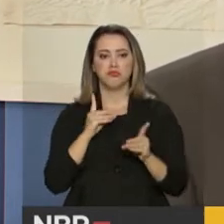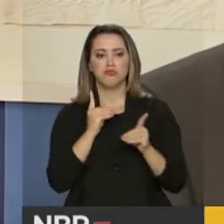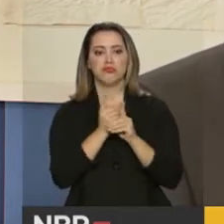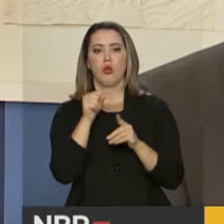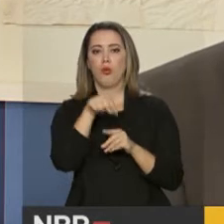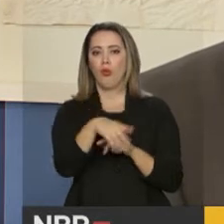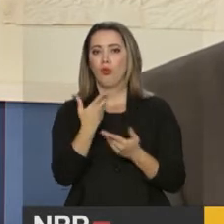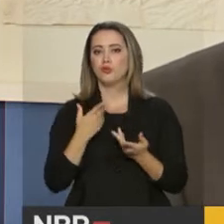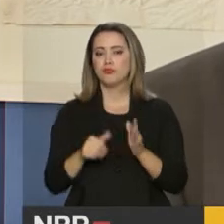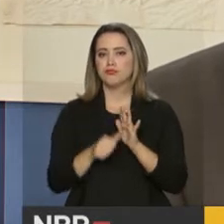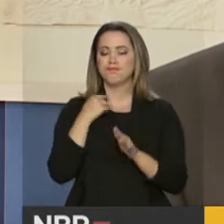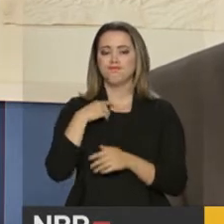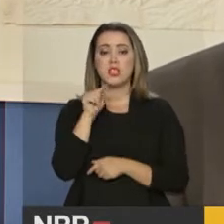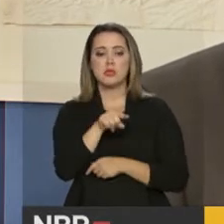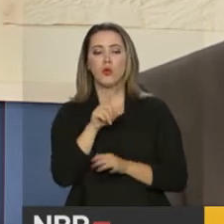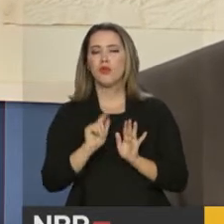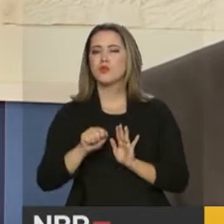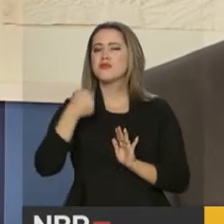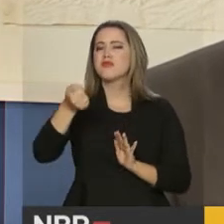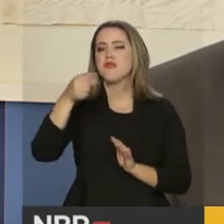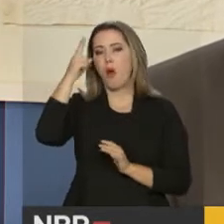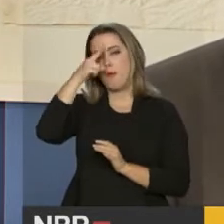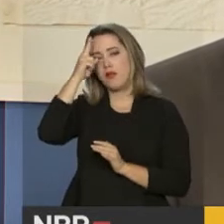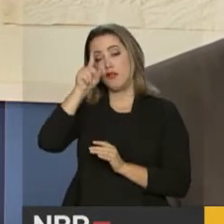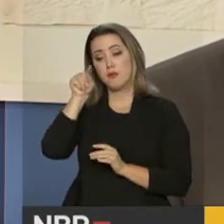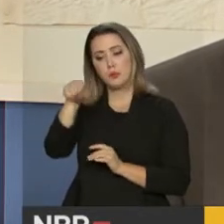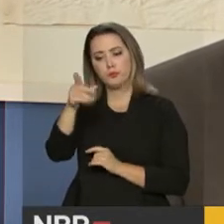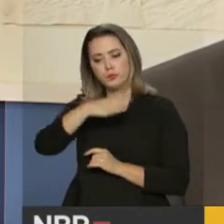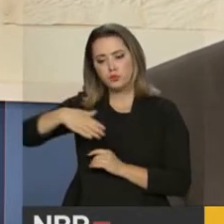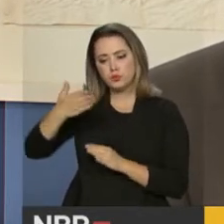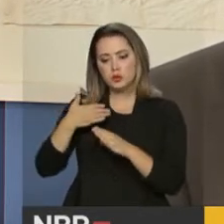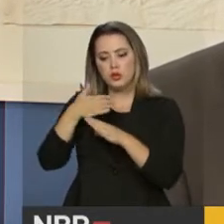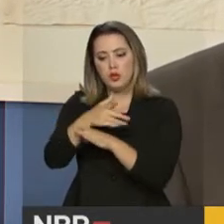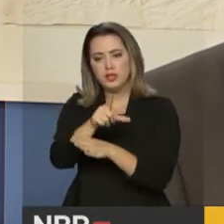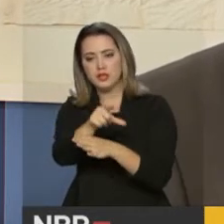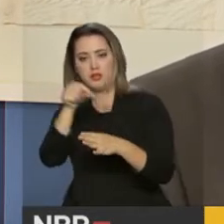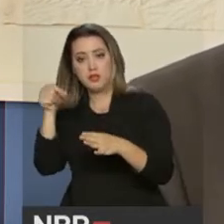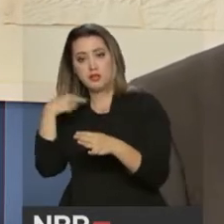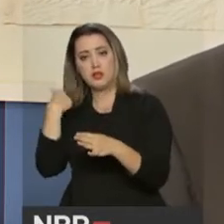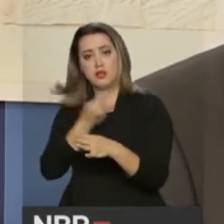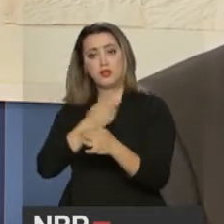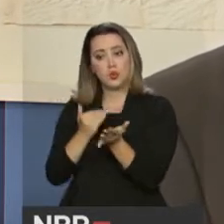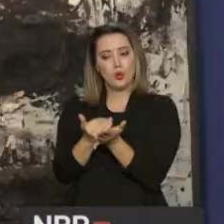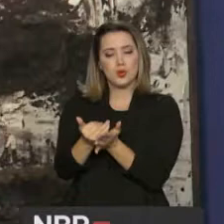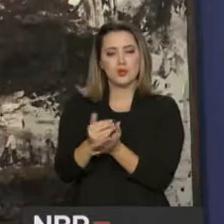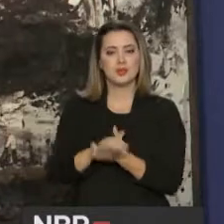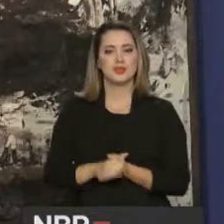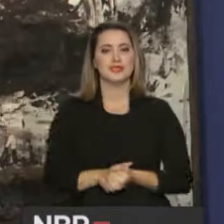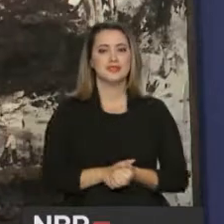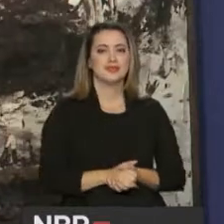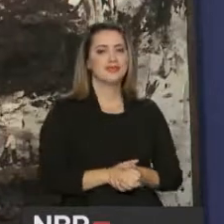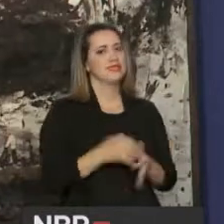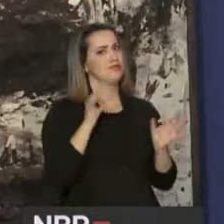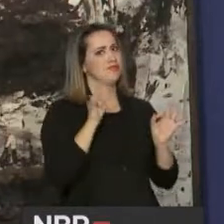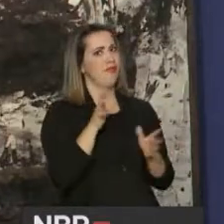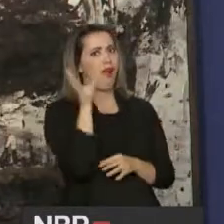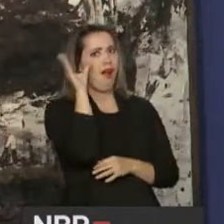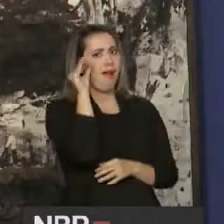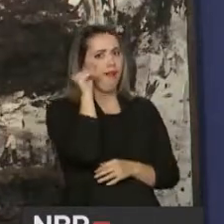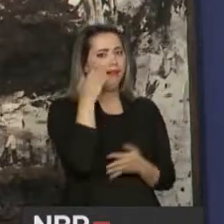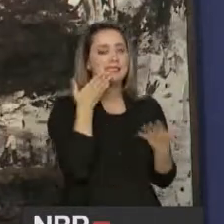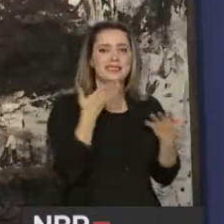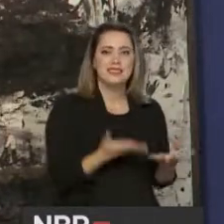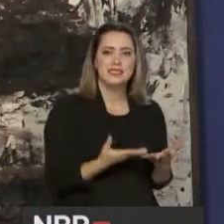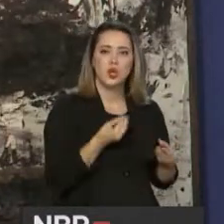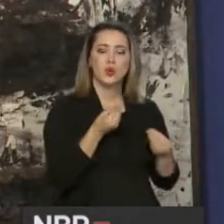nome ao país. Isso é um lembrete para as autoridades que entram e saem do palácio das nossas origens. Muitas curiosidades, né?